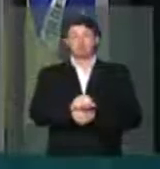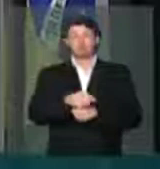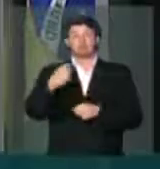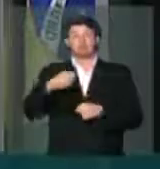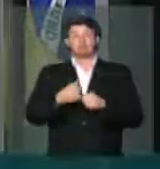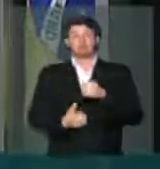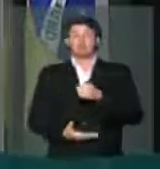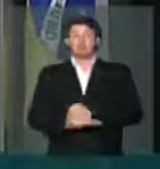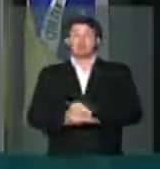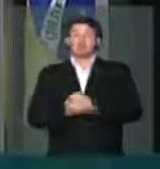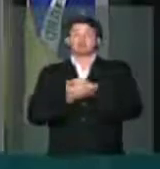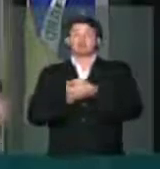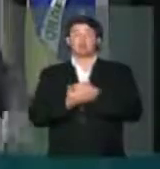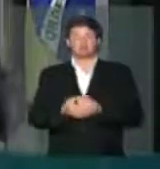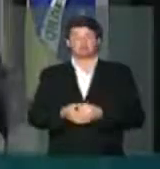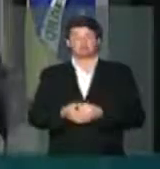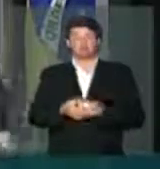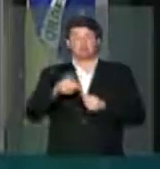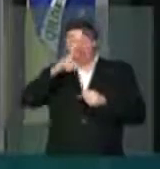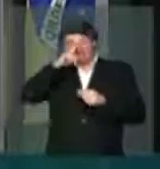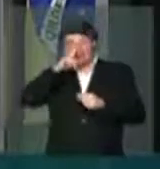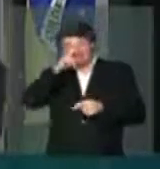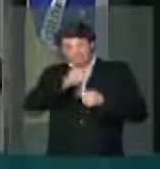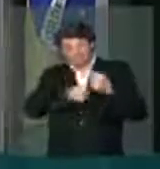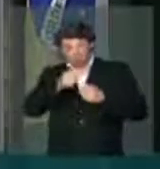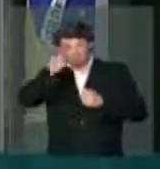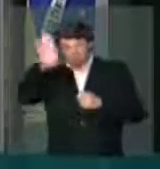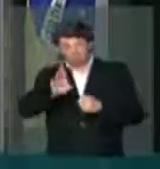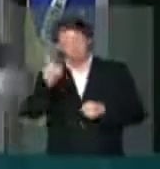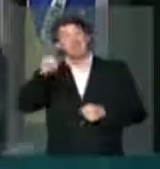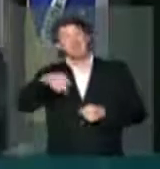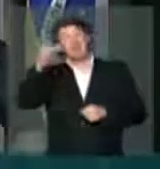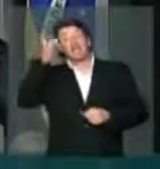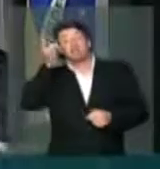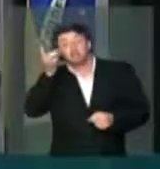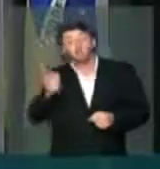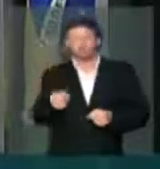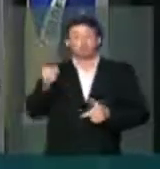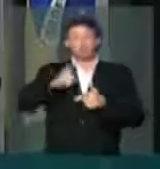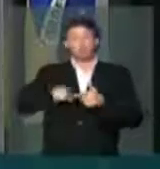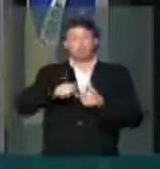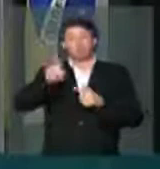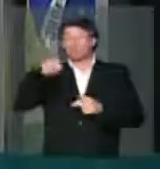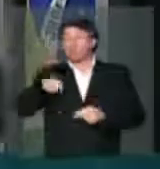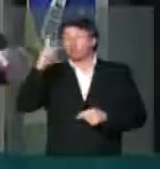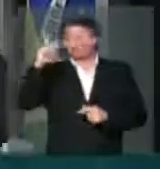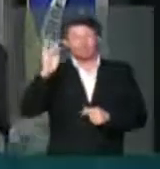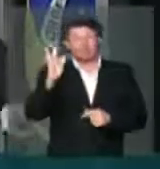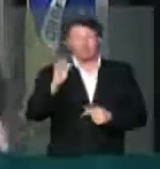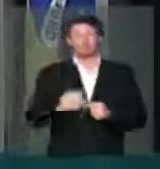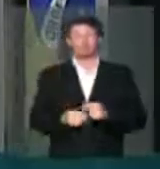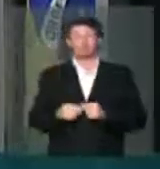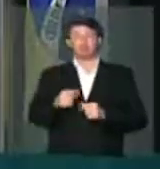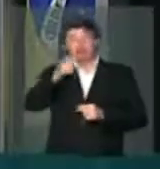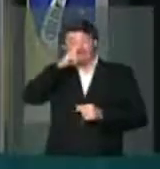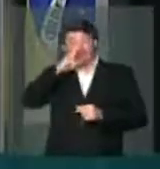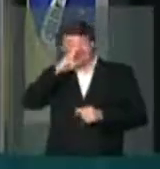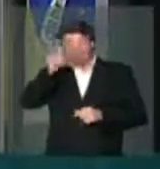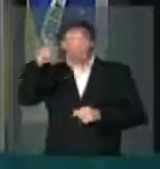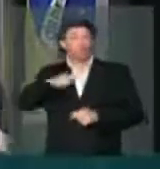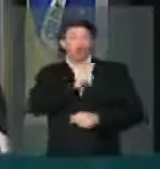de socorro. A crise é a própria Dilma, a crise é o próprio PT, a crise é o próprio